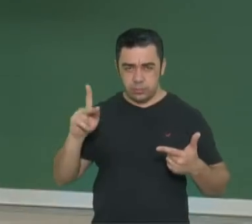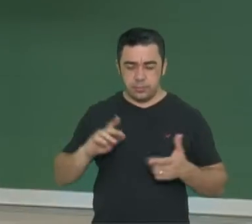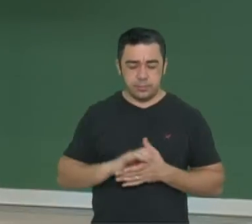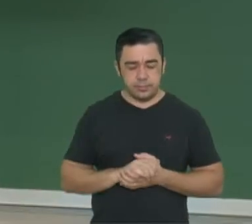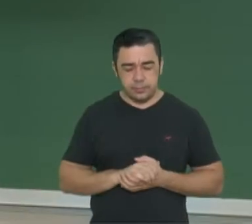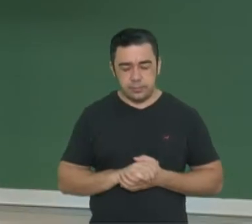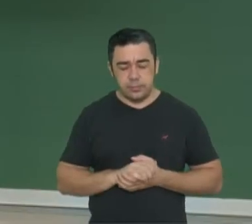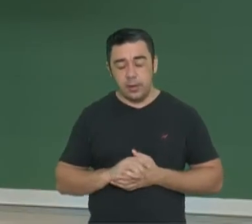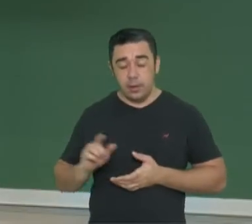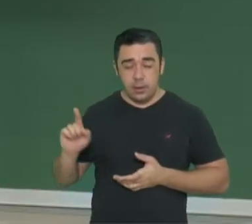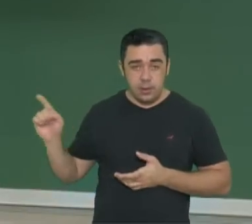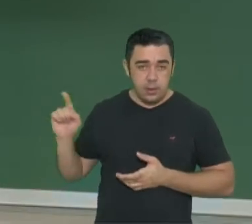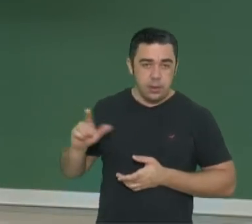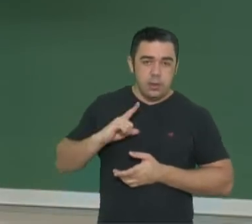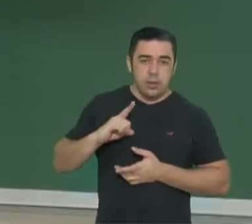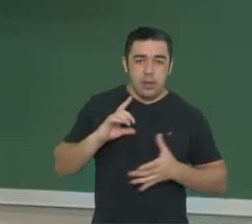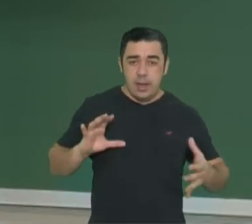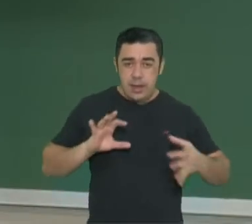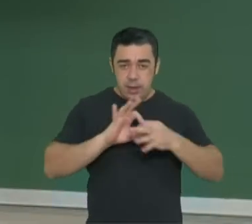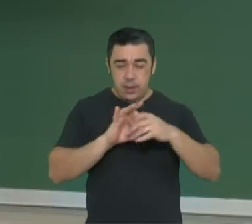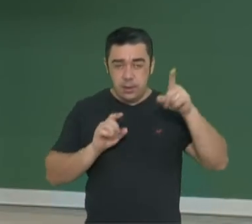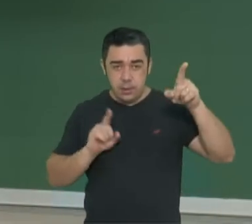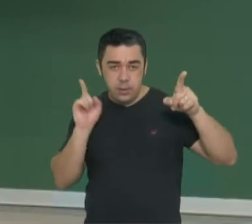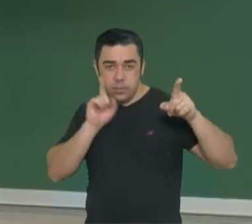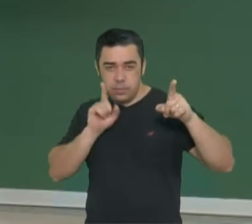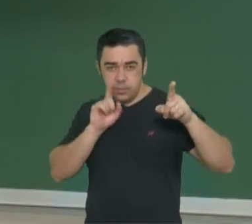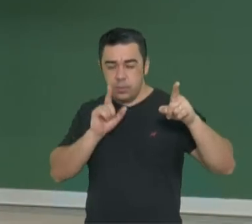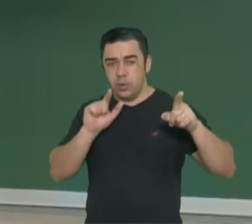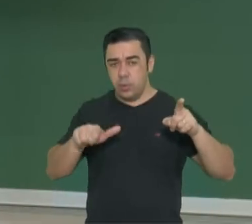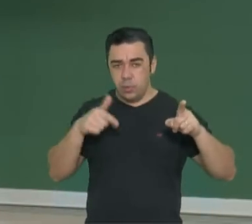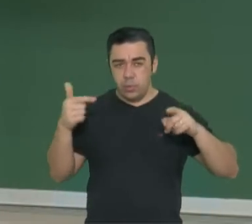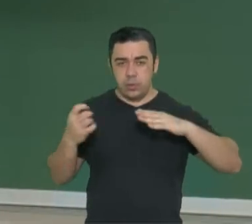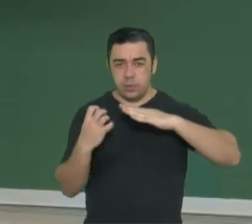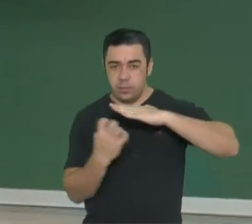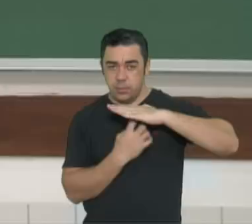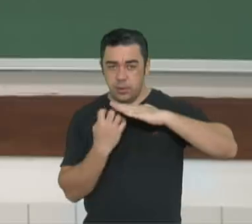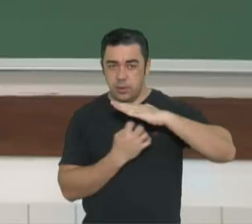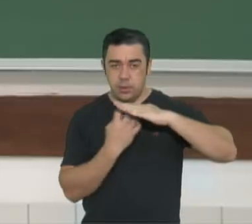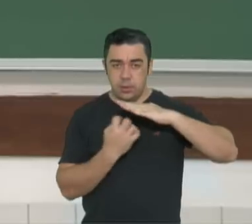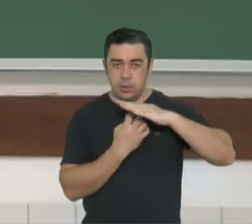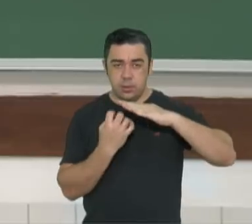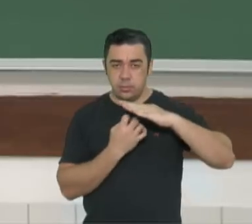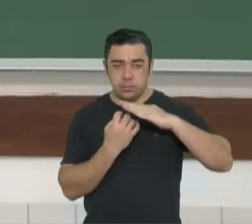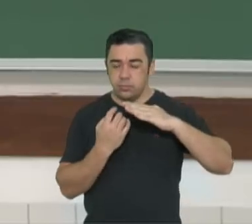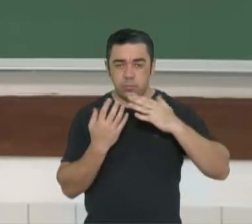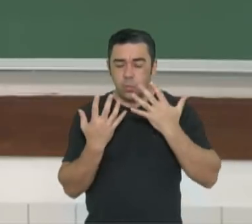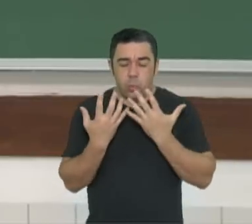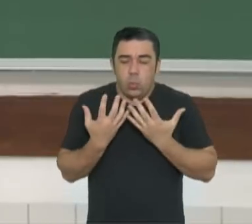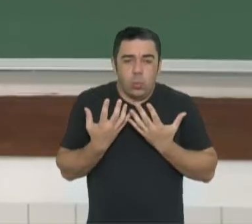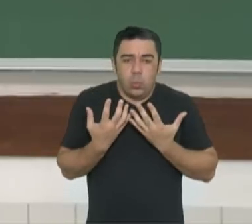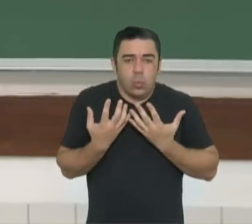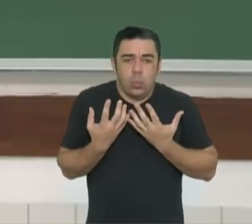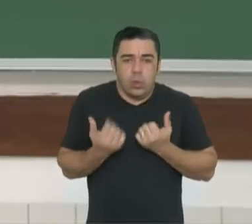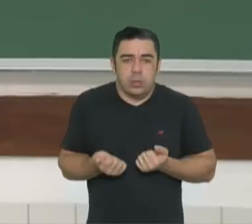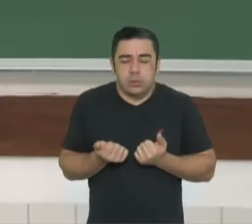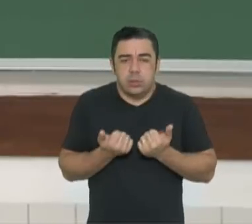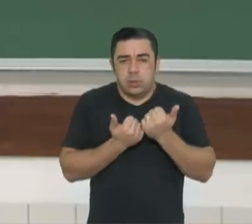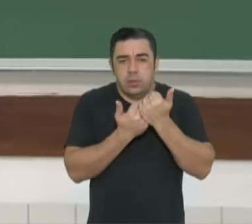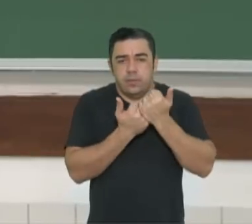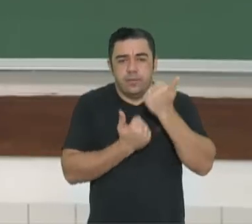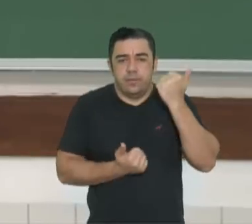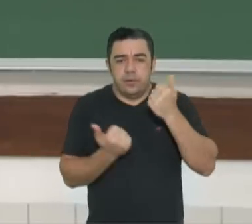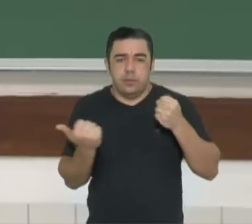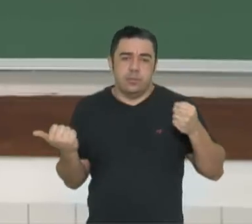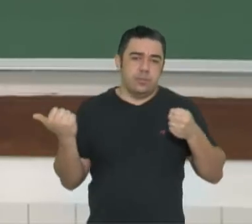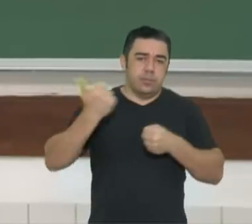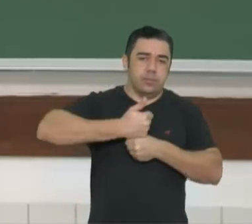militares alinhados aos Estados Unidos e grandes empresários foram contrários totalmente à posse do